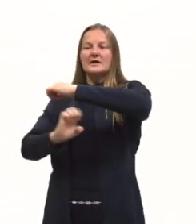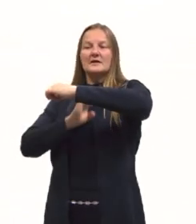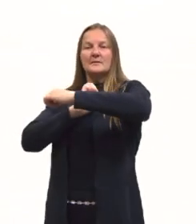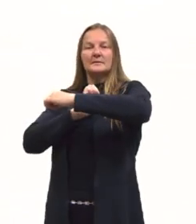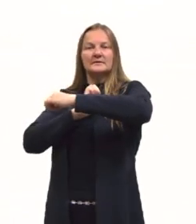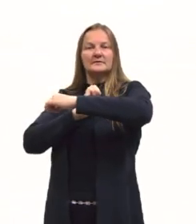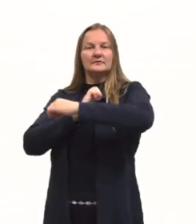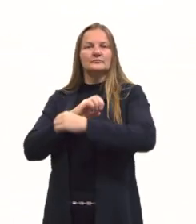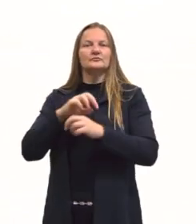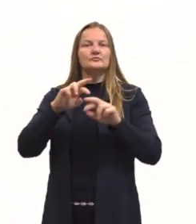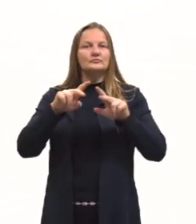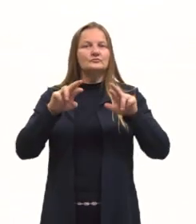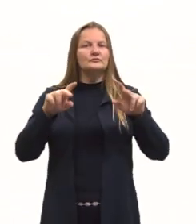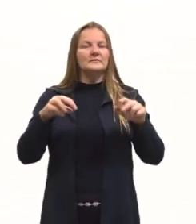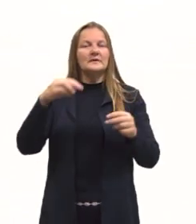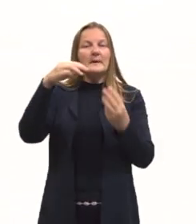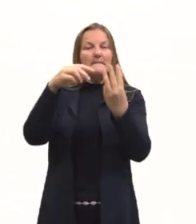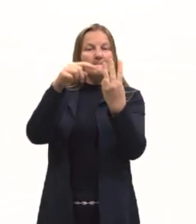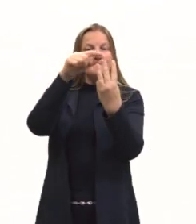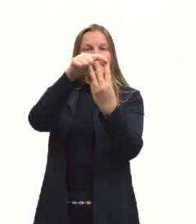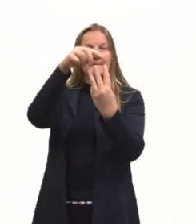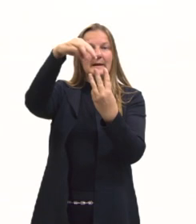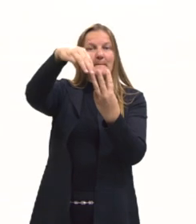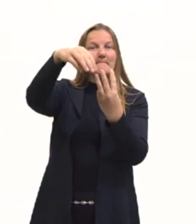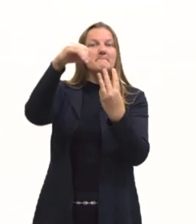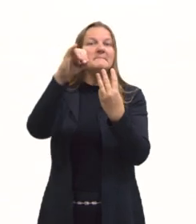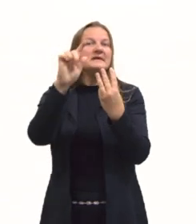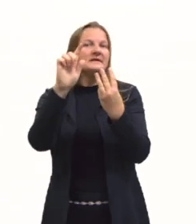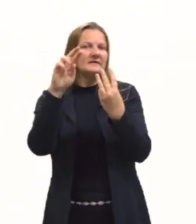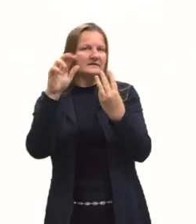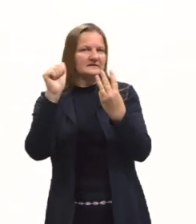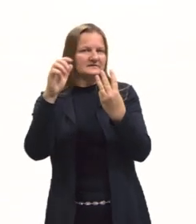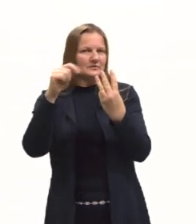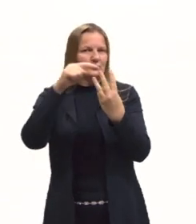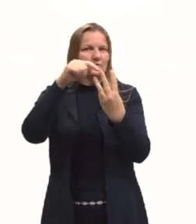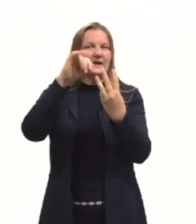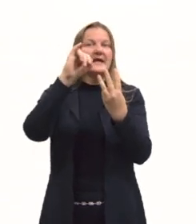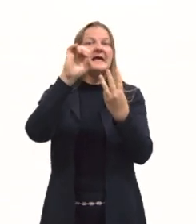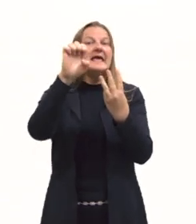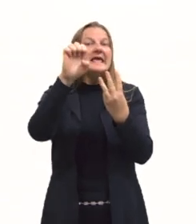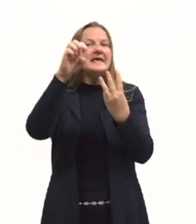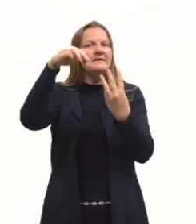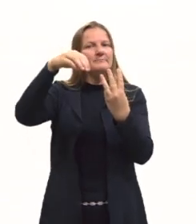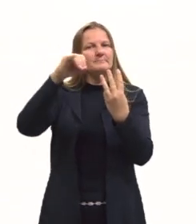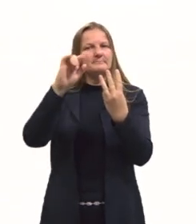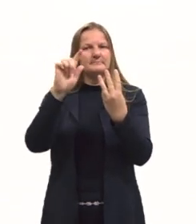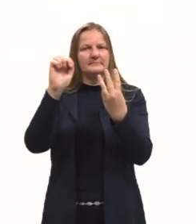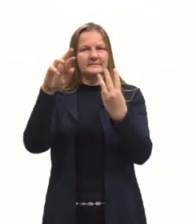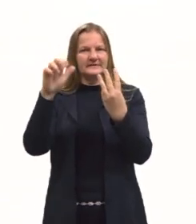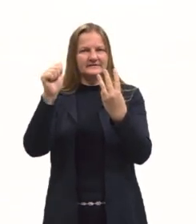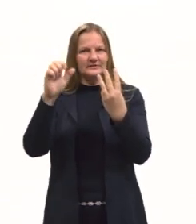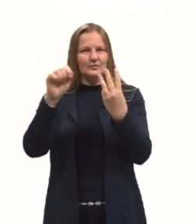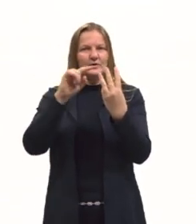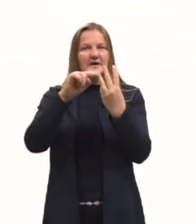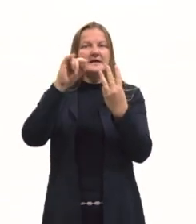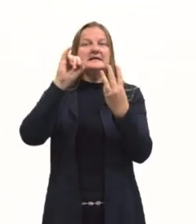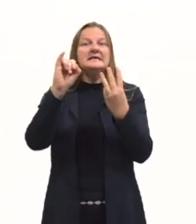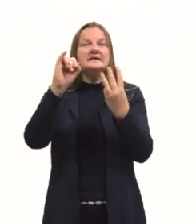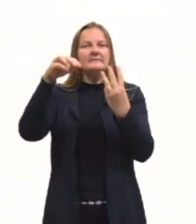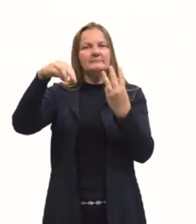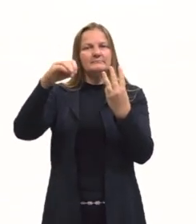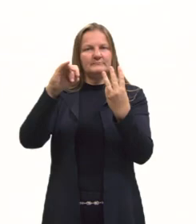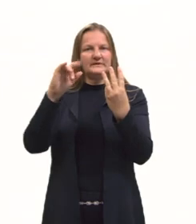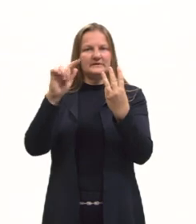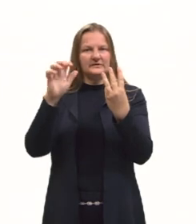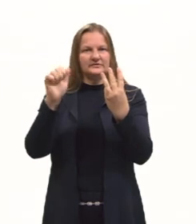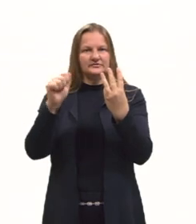imigração tá aguçado a gente sempre Coloca aí né Essa é relacionado é O Emigrante